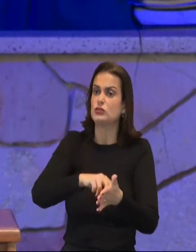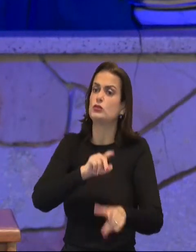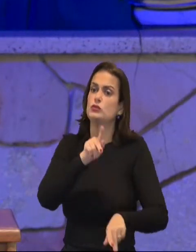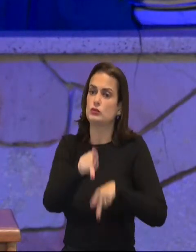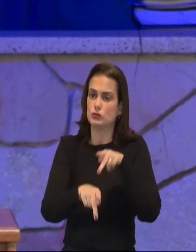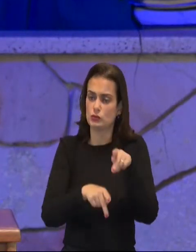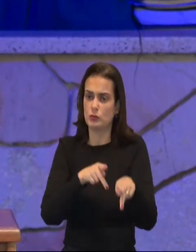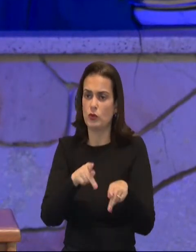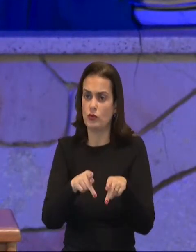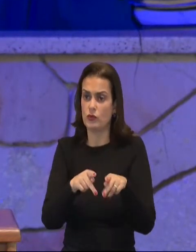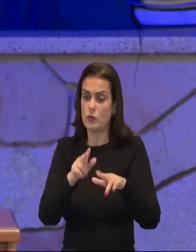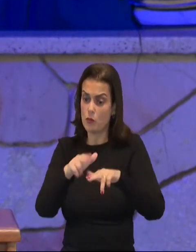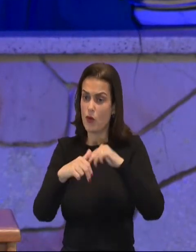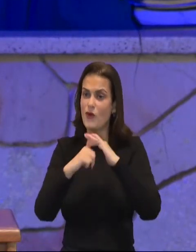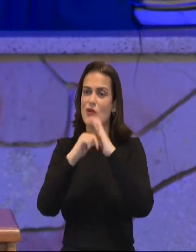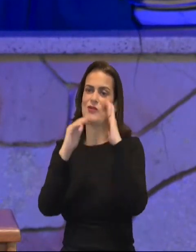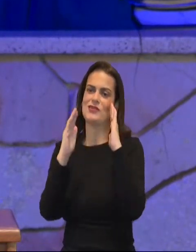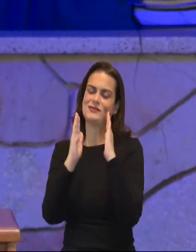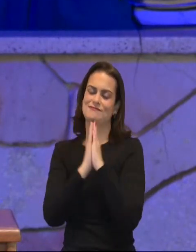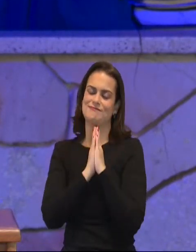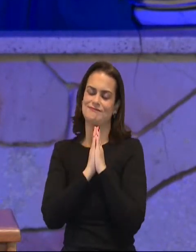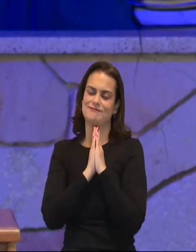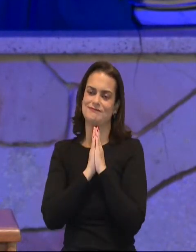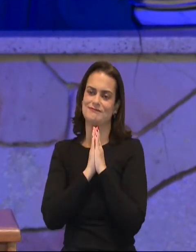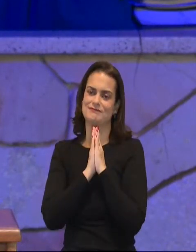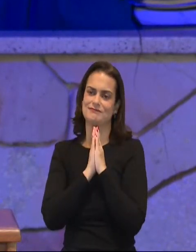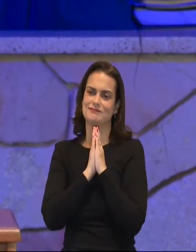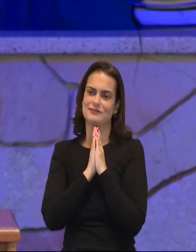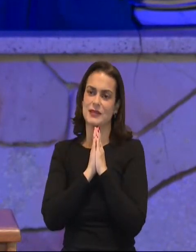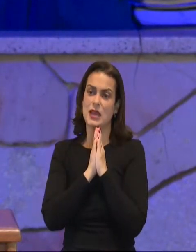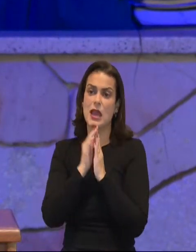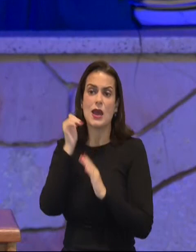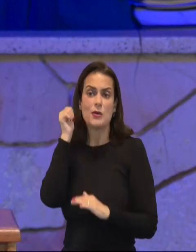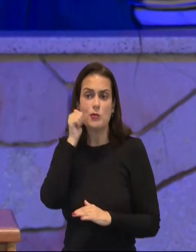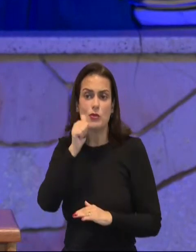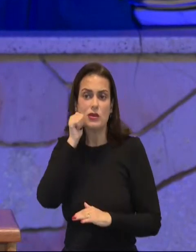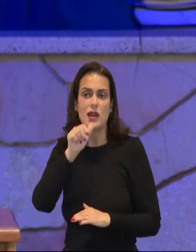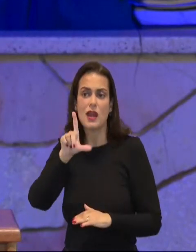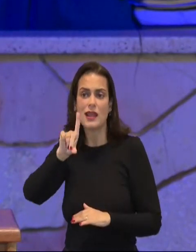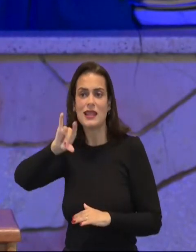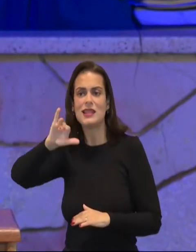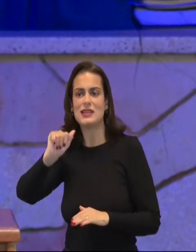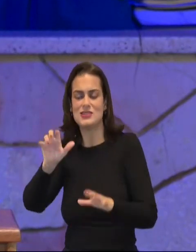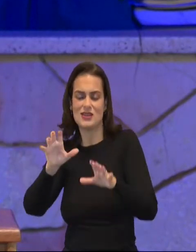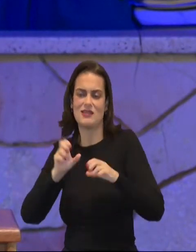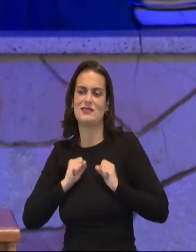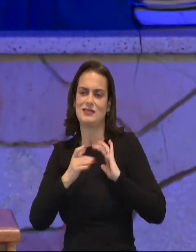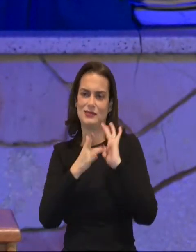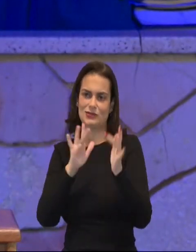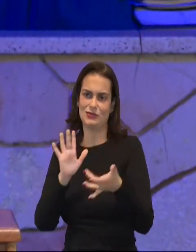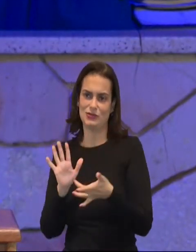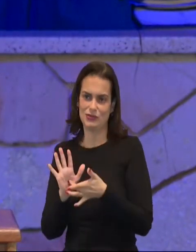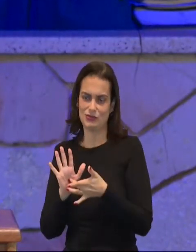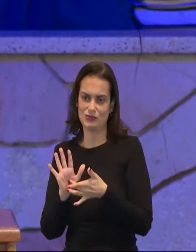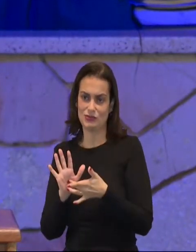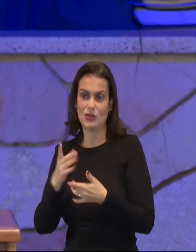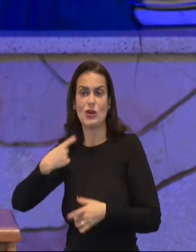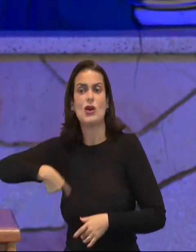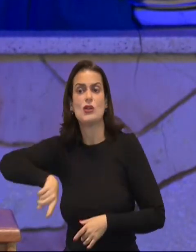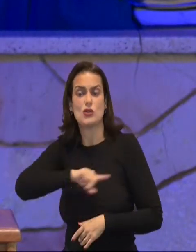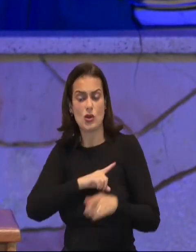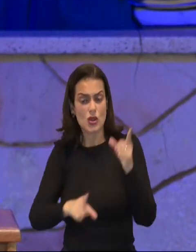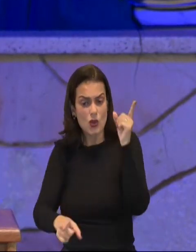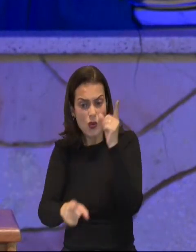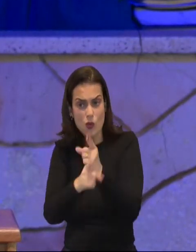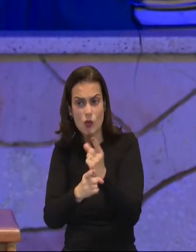Foi através de uma oração que aquelas mulheres, que Lídia aceitou Jesus. Nós vamos encontrar aquela